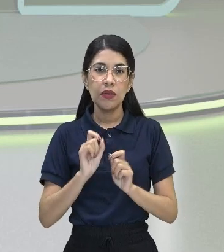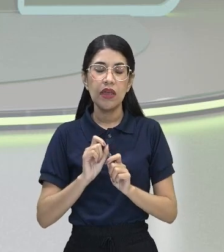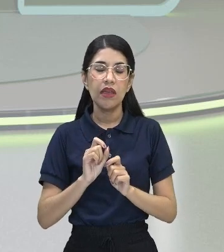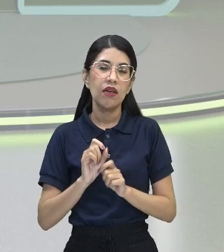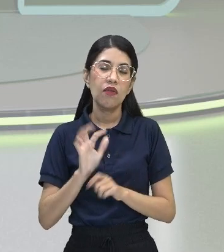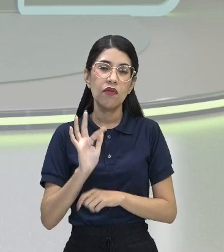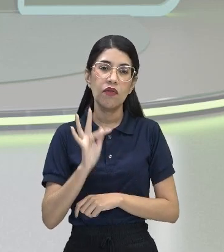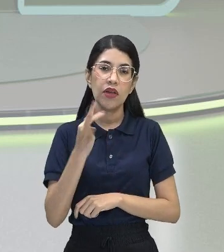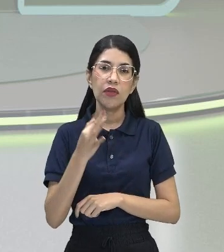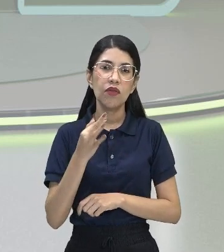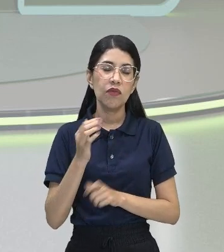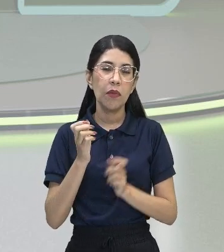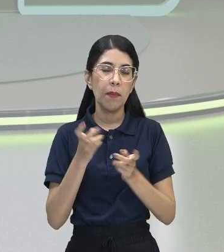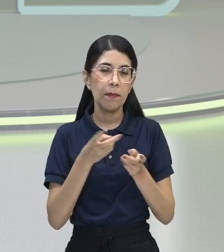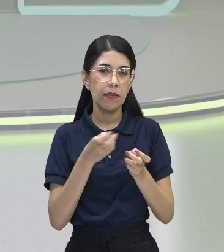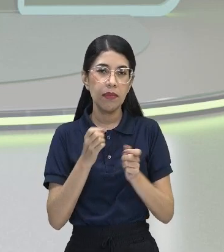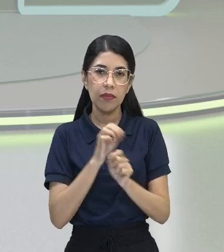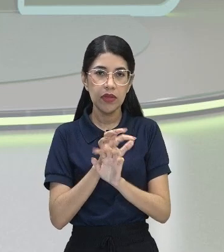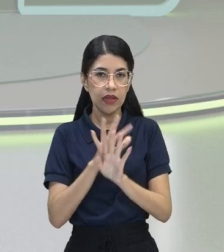fenômeno mais perceptível.